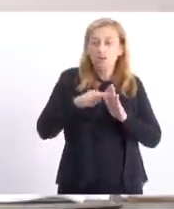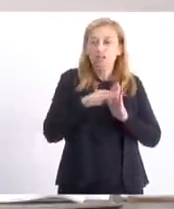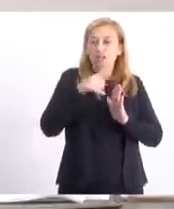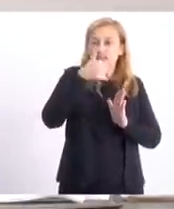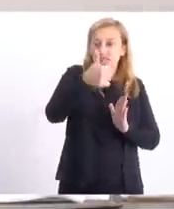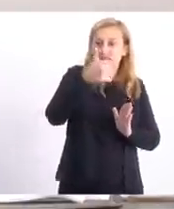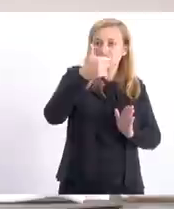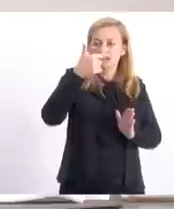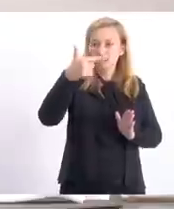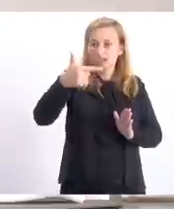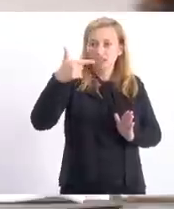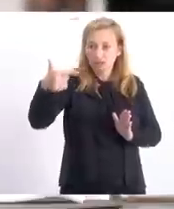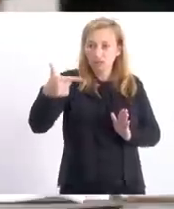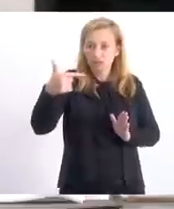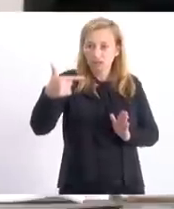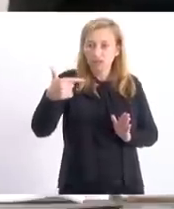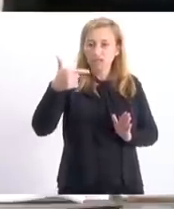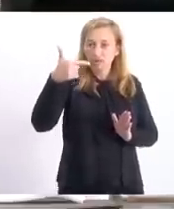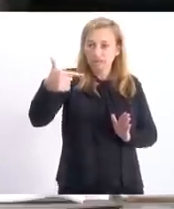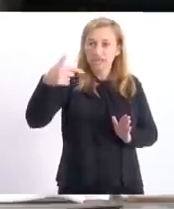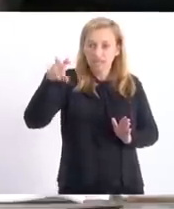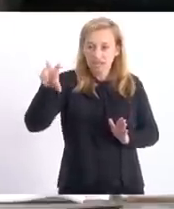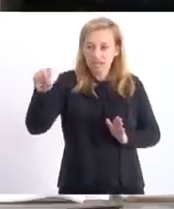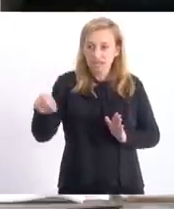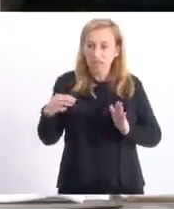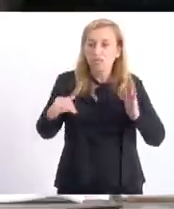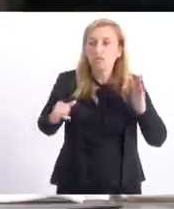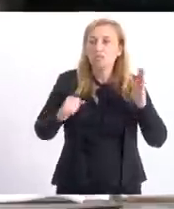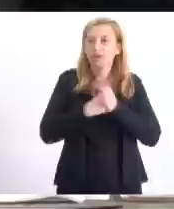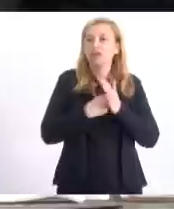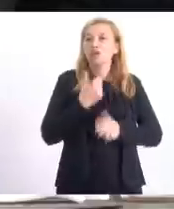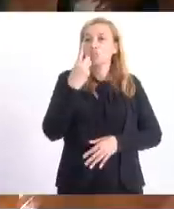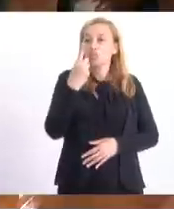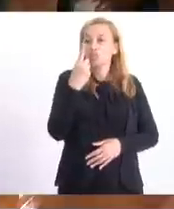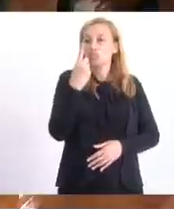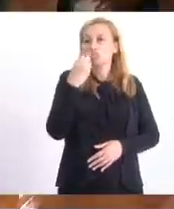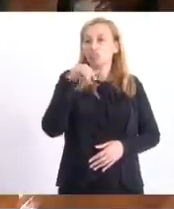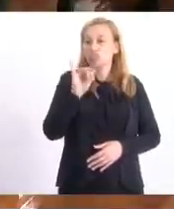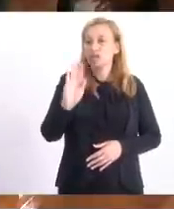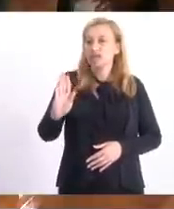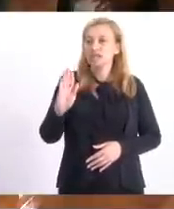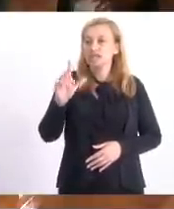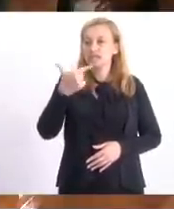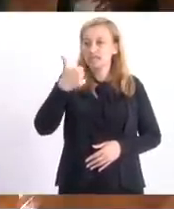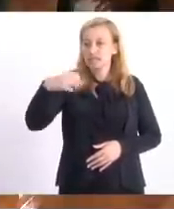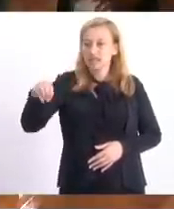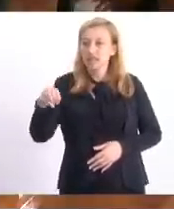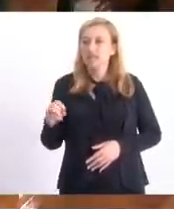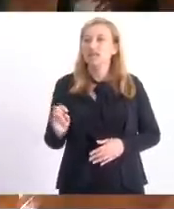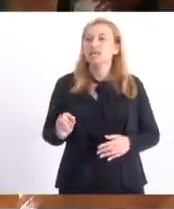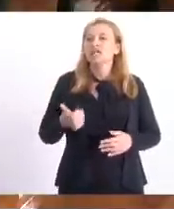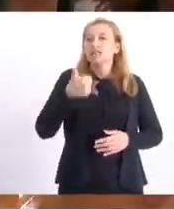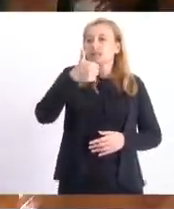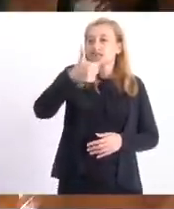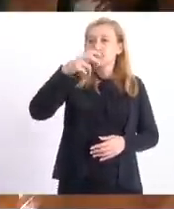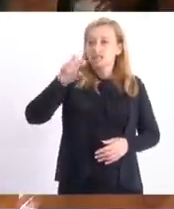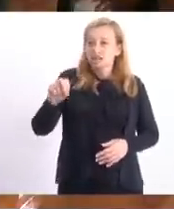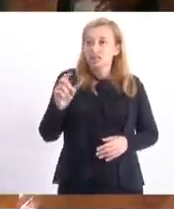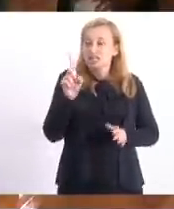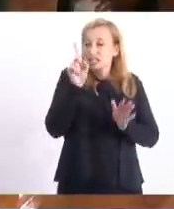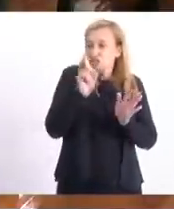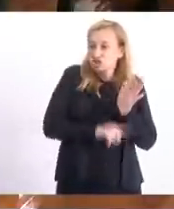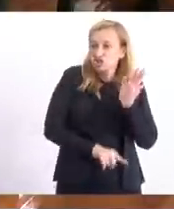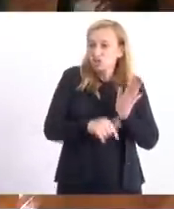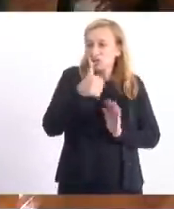122, deputado Serginho, para 150, o impacto é de 1,1 bilhão. se subir para 150. Se reduzir